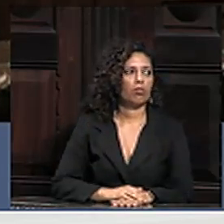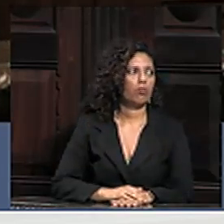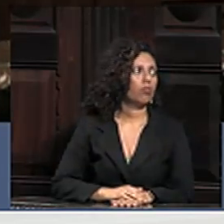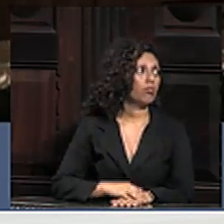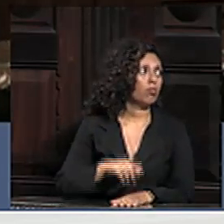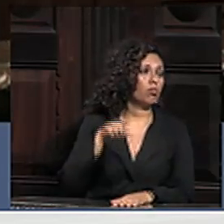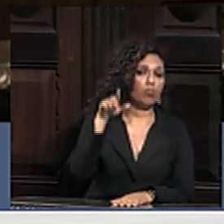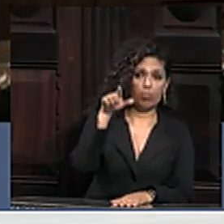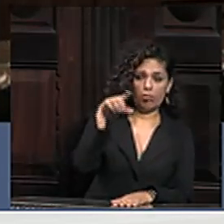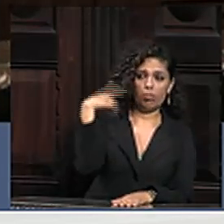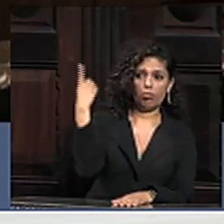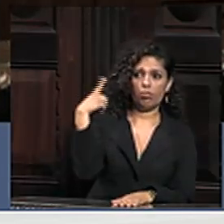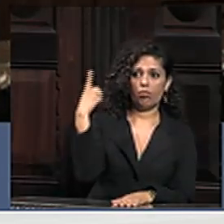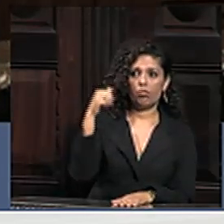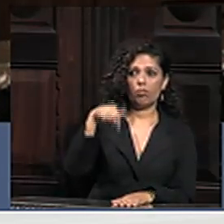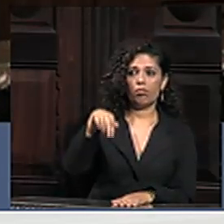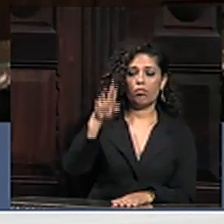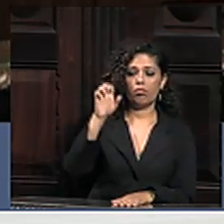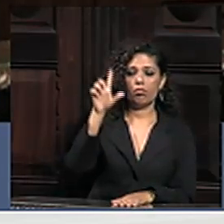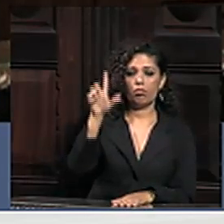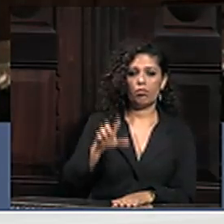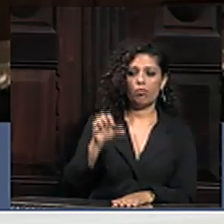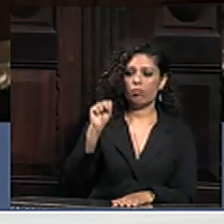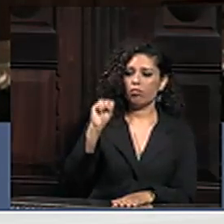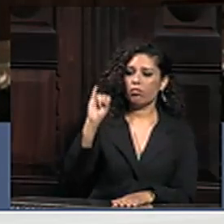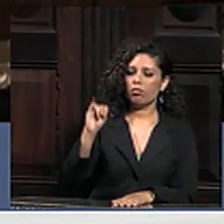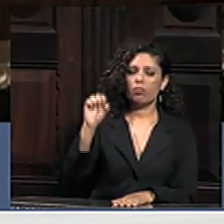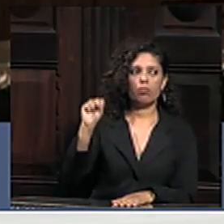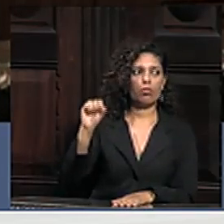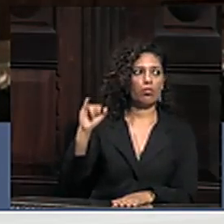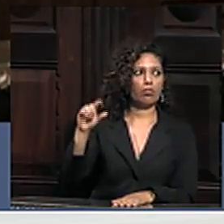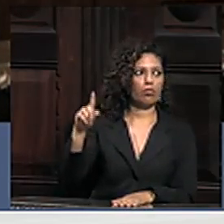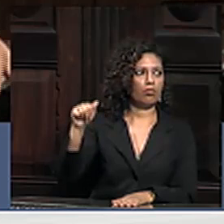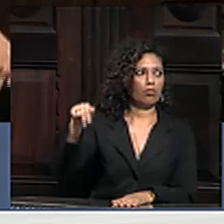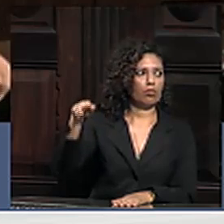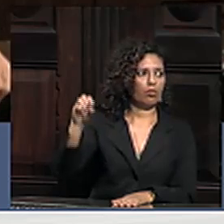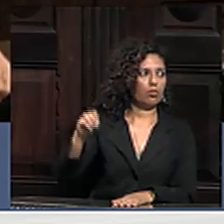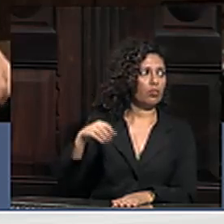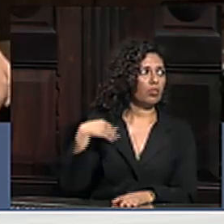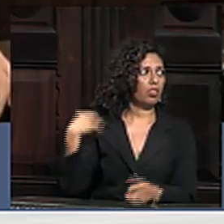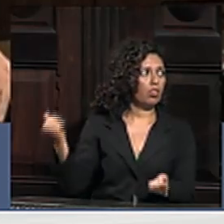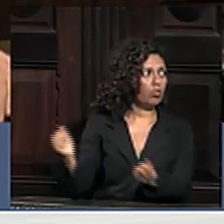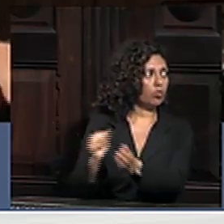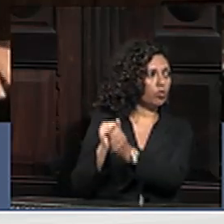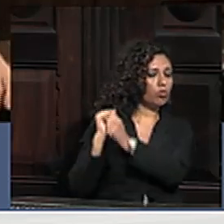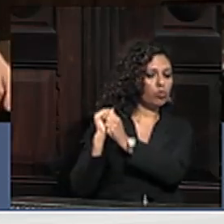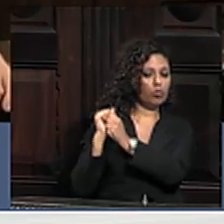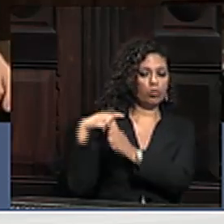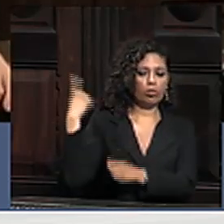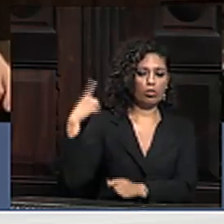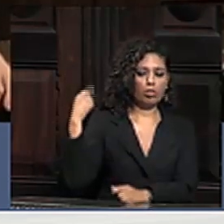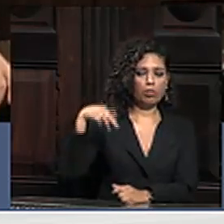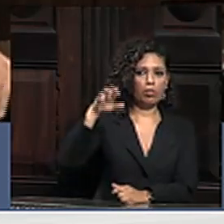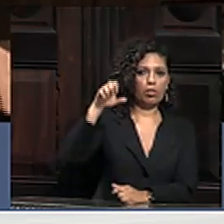deputado André Siciliano, que está ali do lado do deputado André Correia,